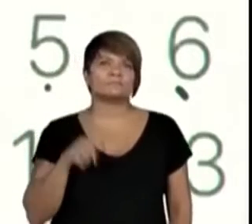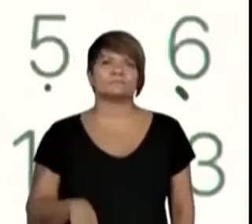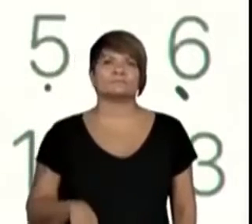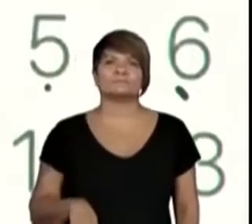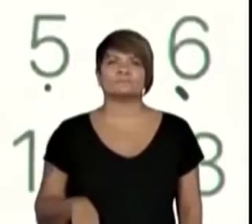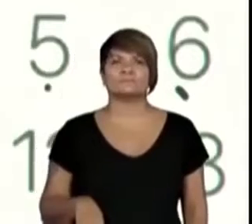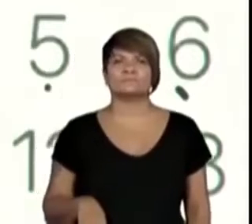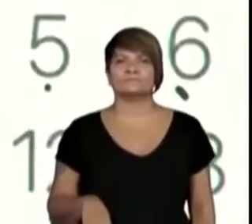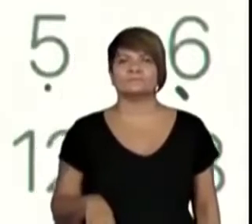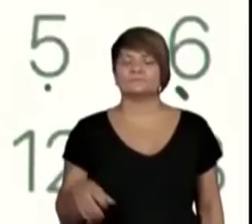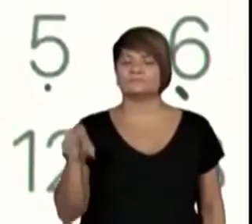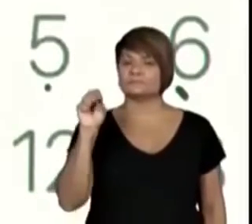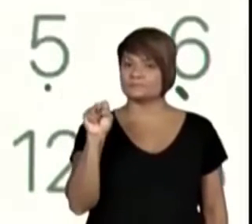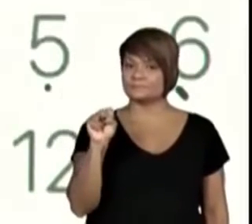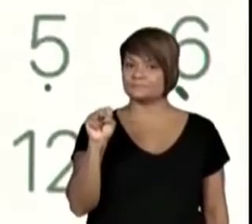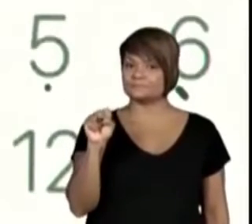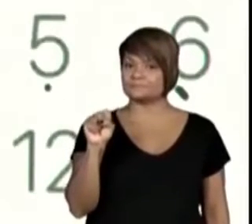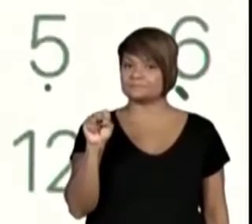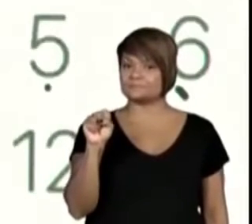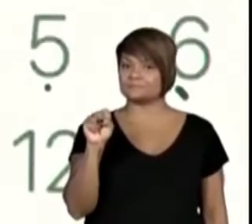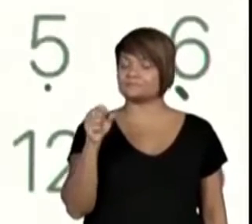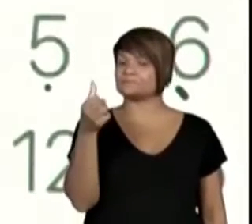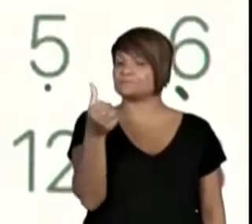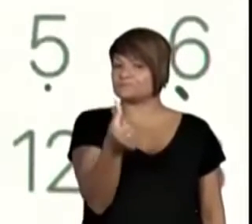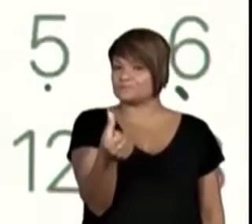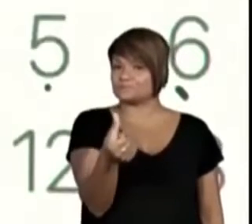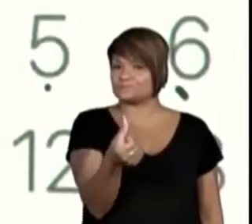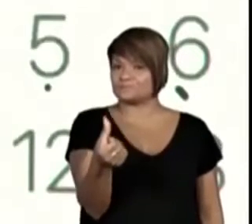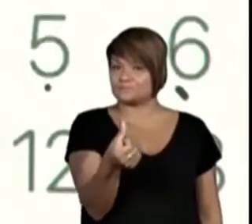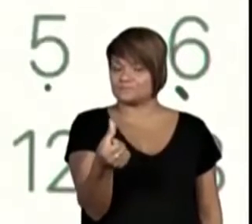Quinta-feira, aí vem um S de novo.